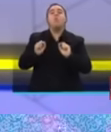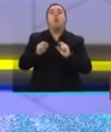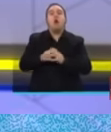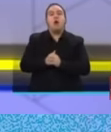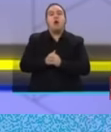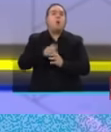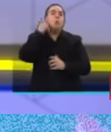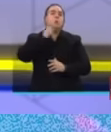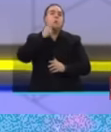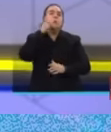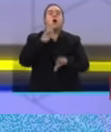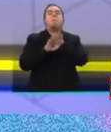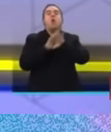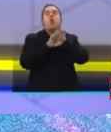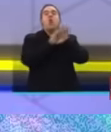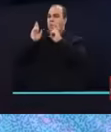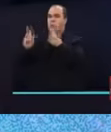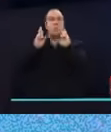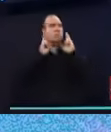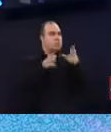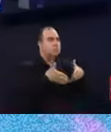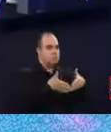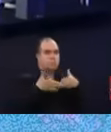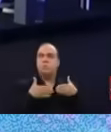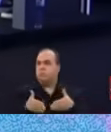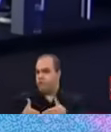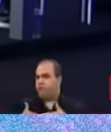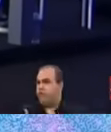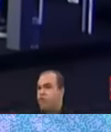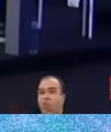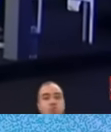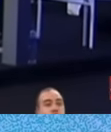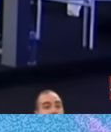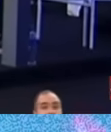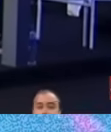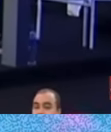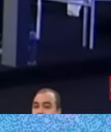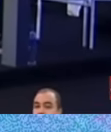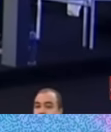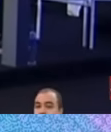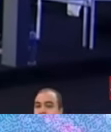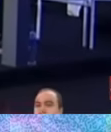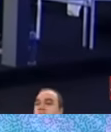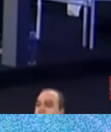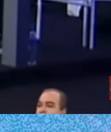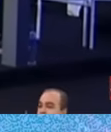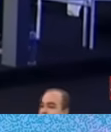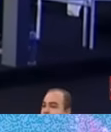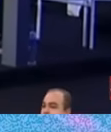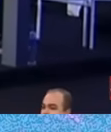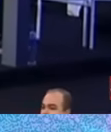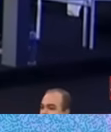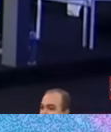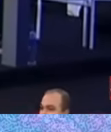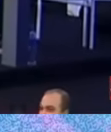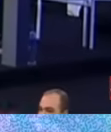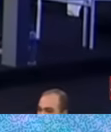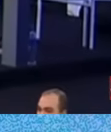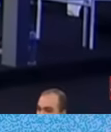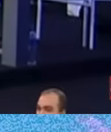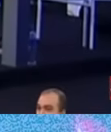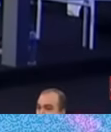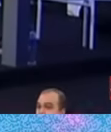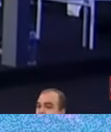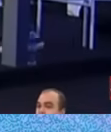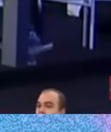do Ricardo Nunes, que ele fosse bater no Boulos. Todos. Está concedido o seu direito agora. Por favor, Datena. Datena,